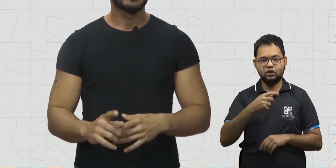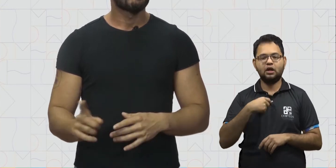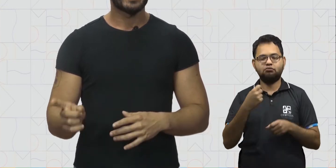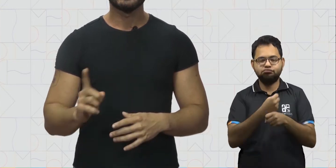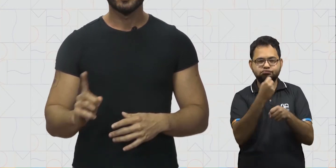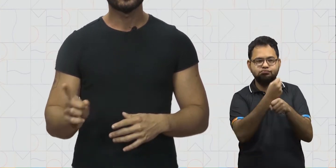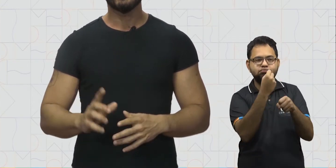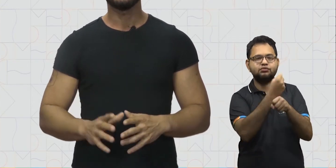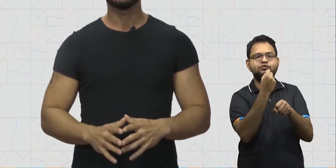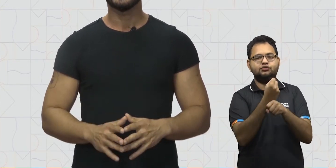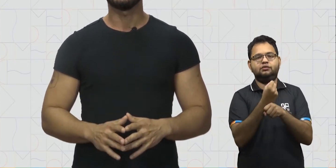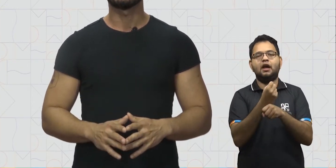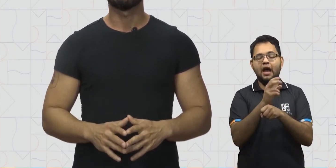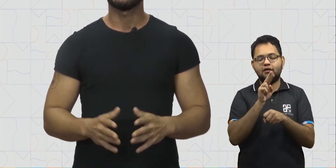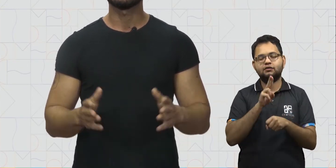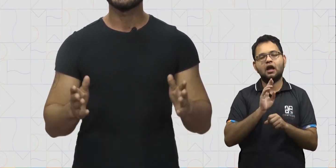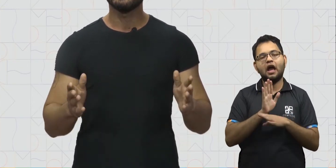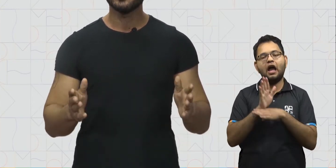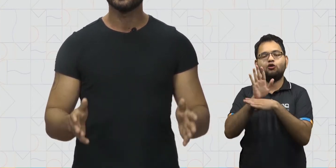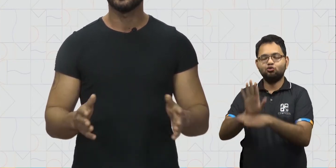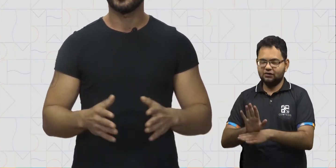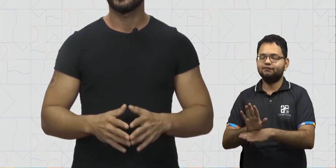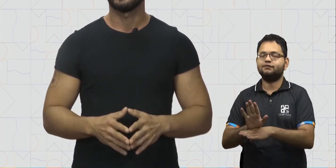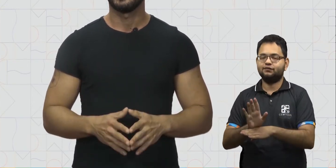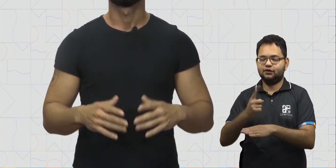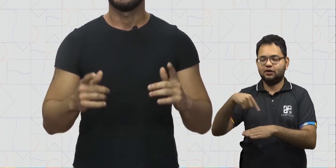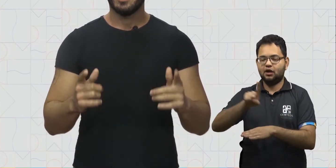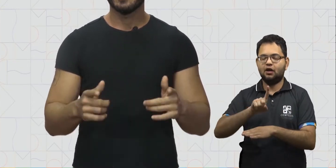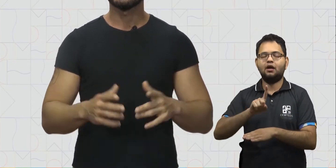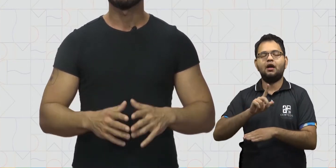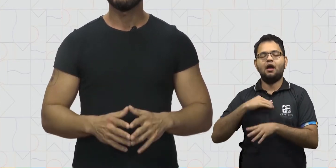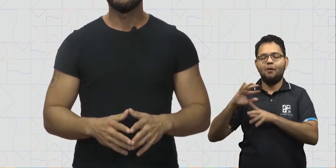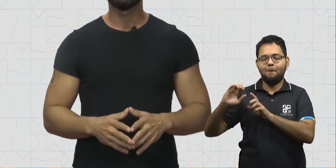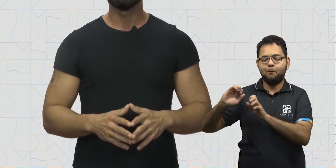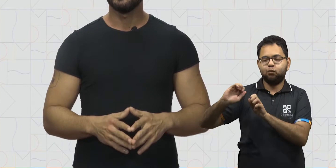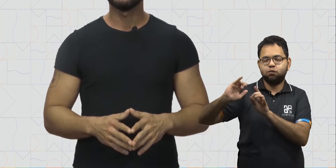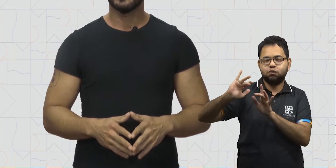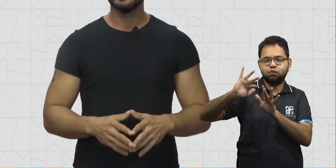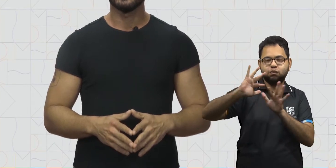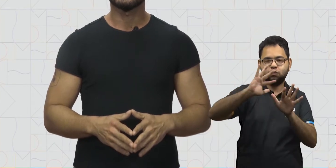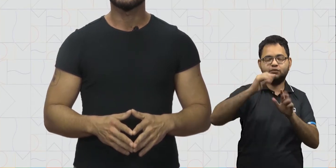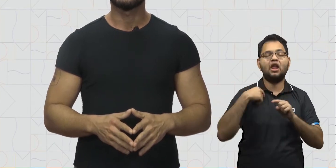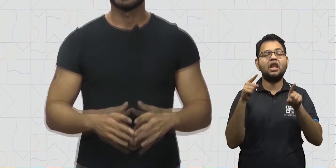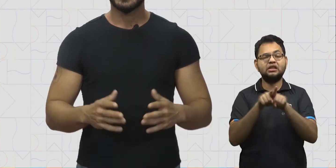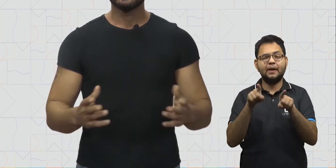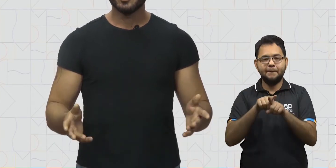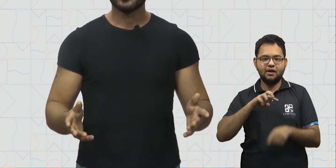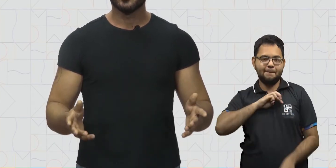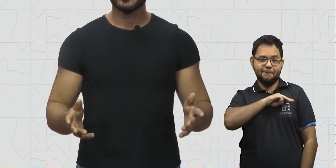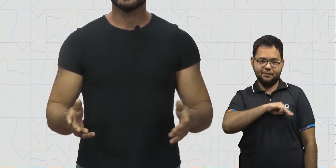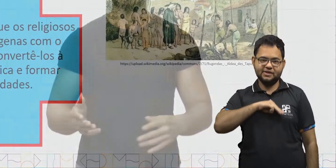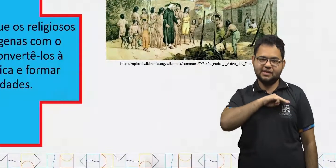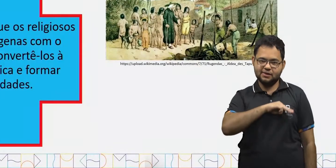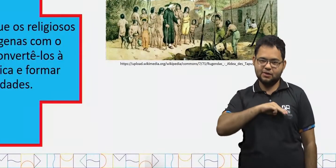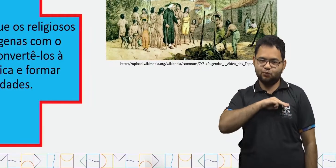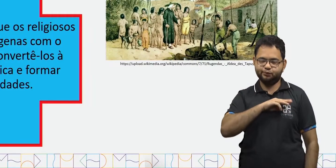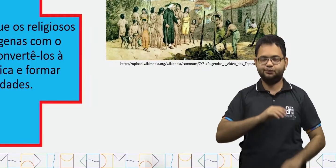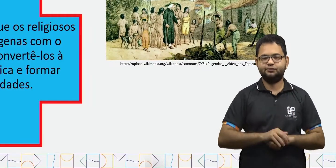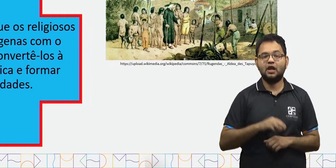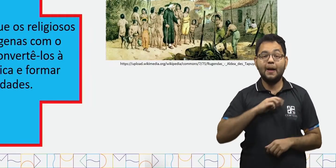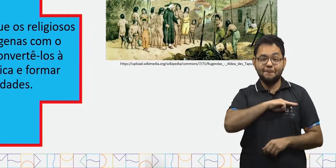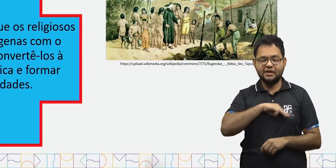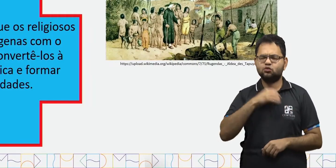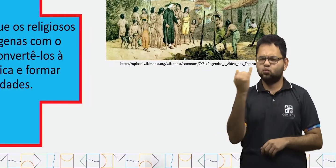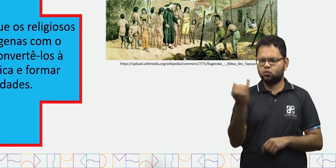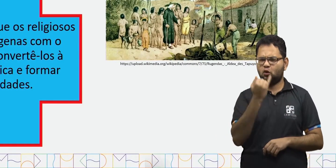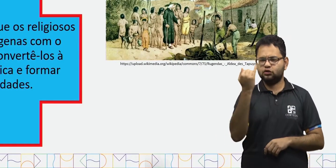intensa. Mas não somente eles, mas as missões. Elas também foram muito valiosas. As missões eram